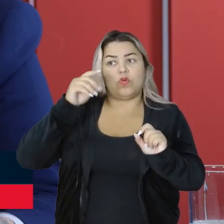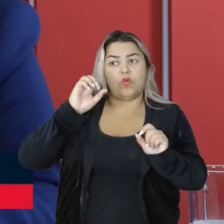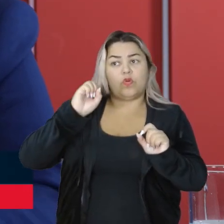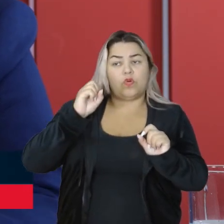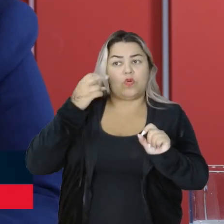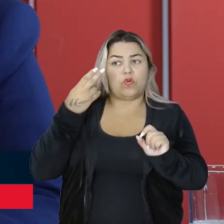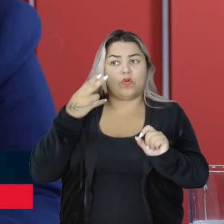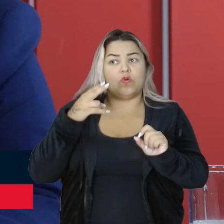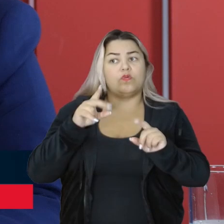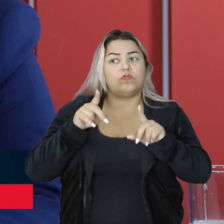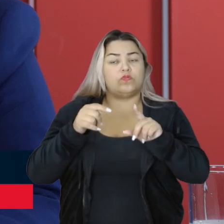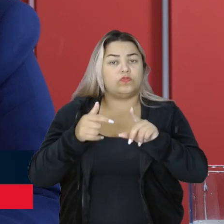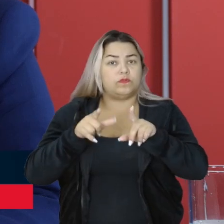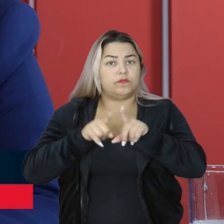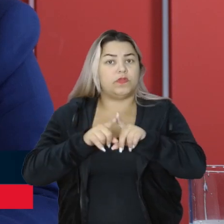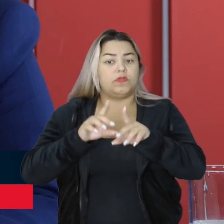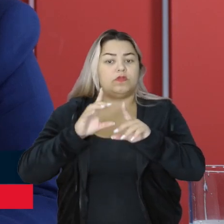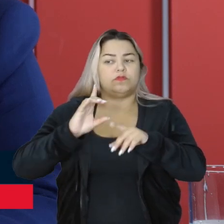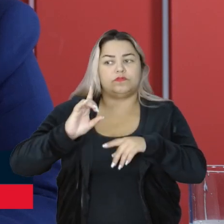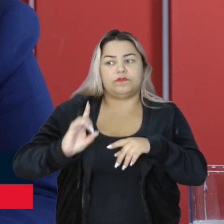pouca adesão a direitos